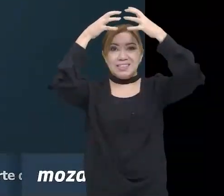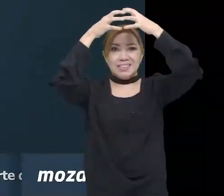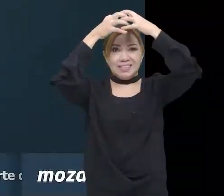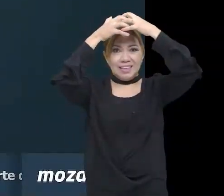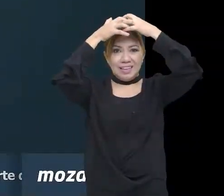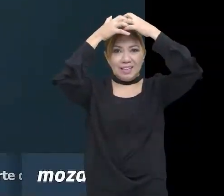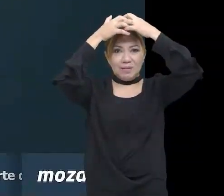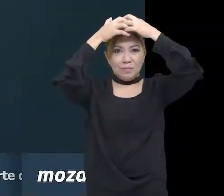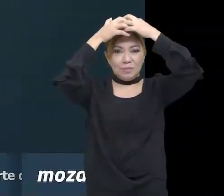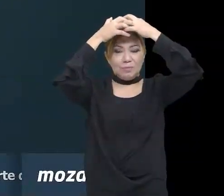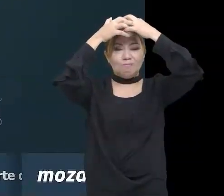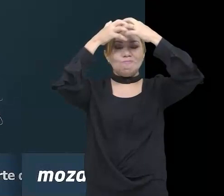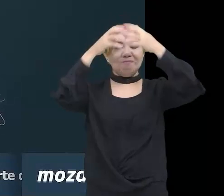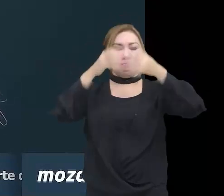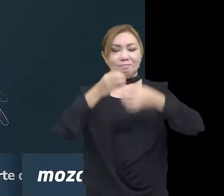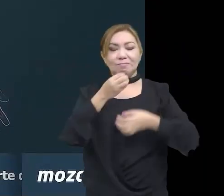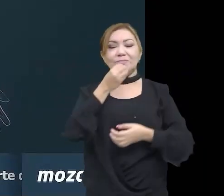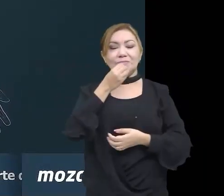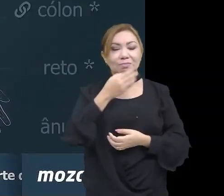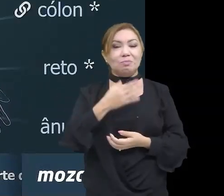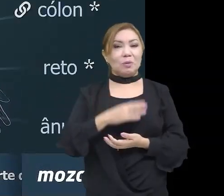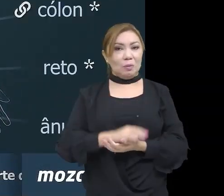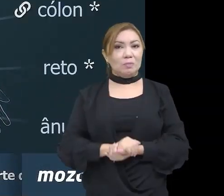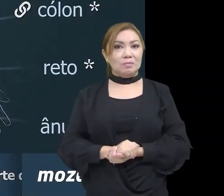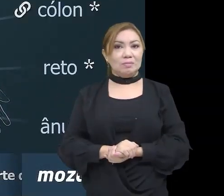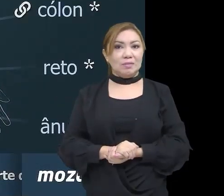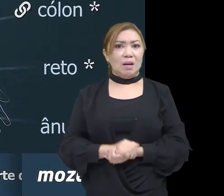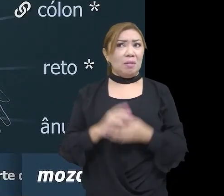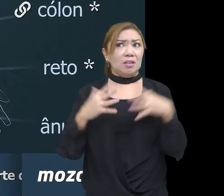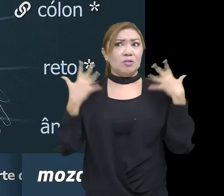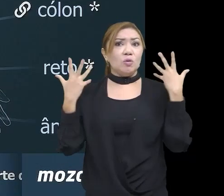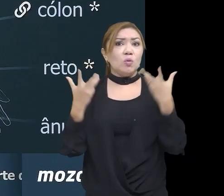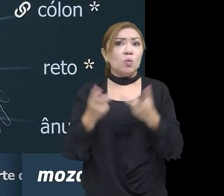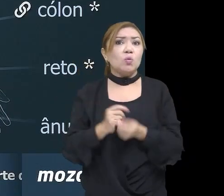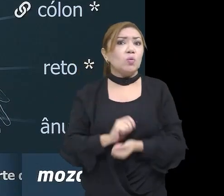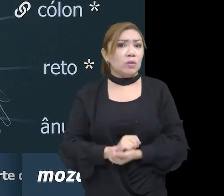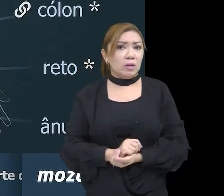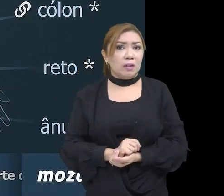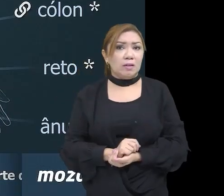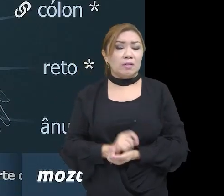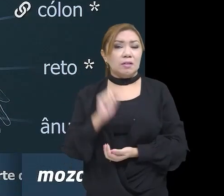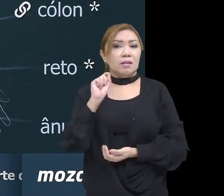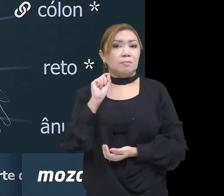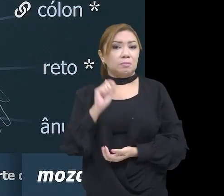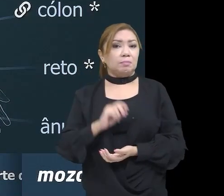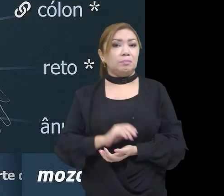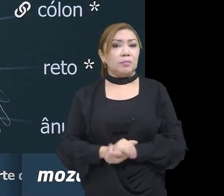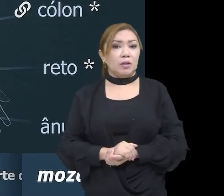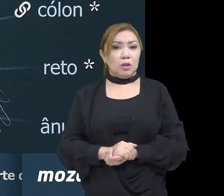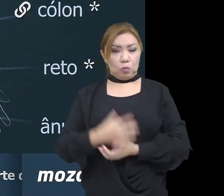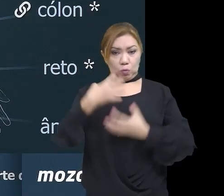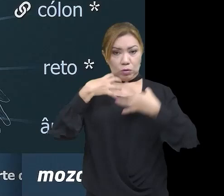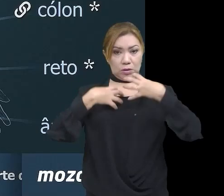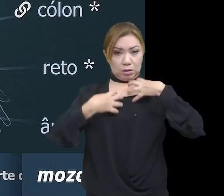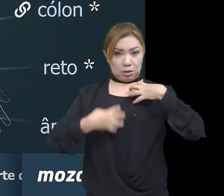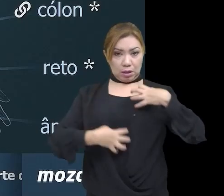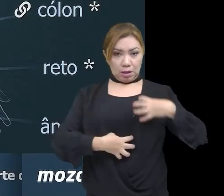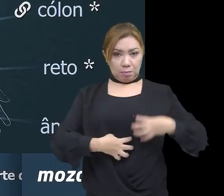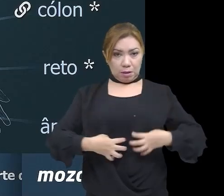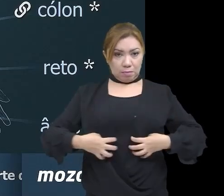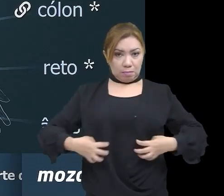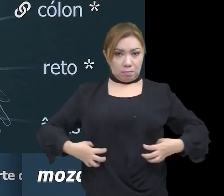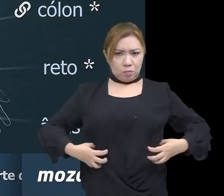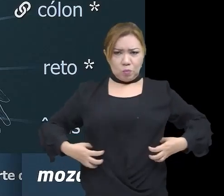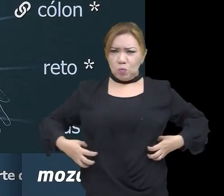dessa energia para que todo o sistema digestório e todos